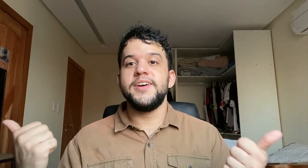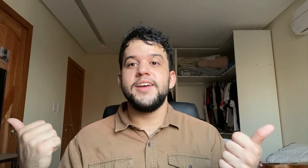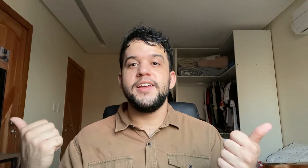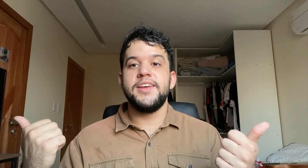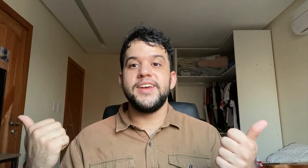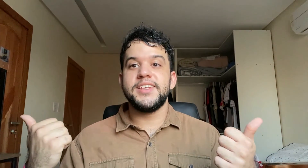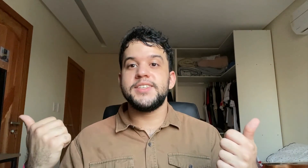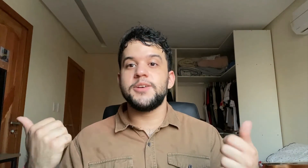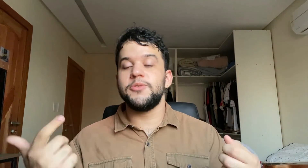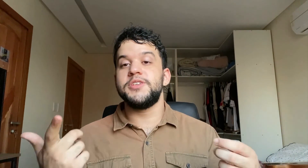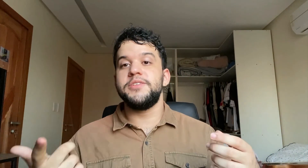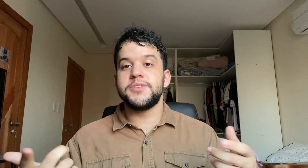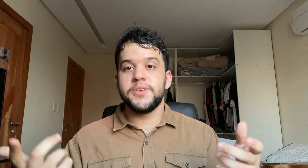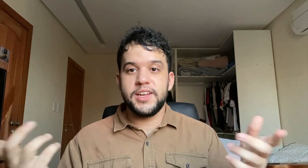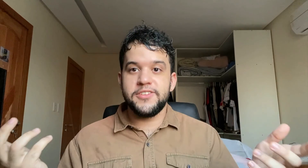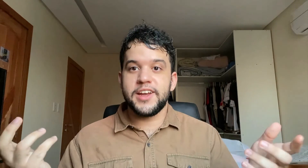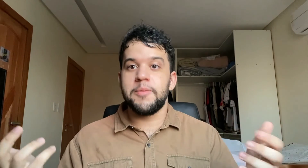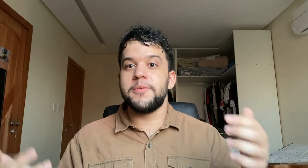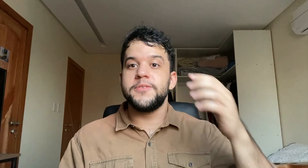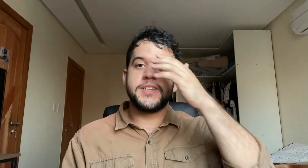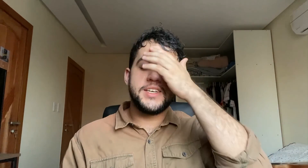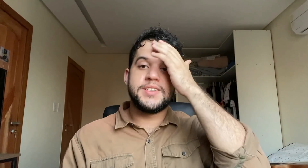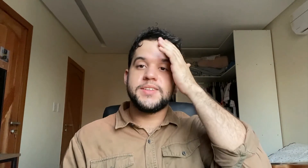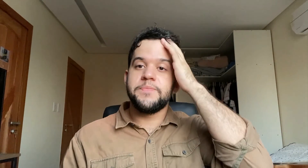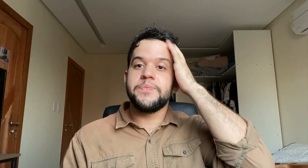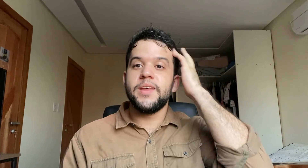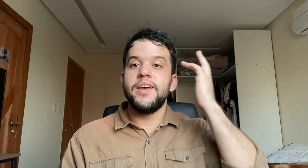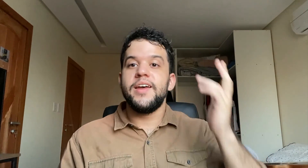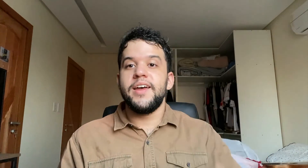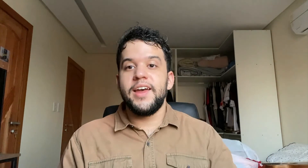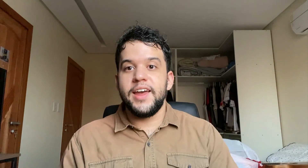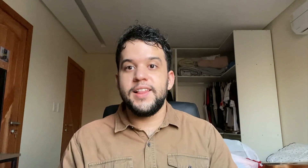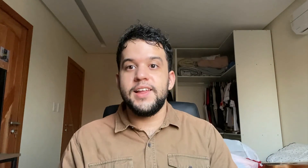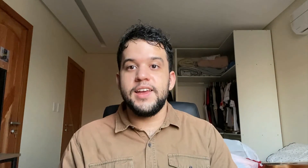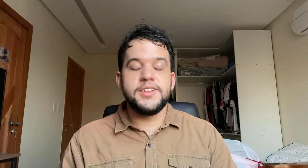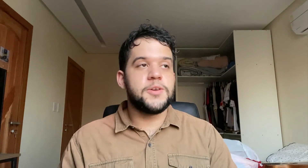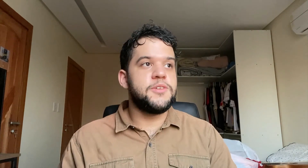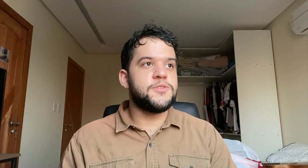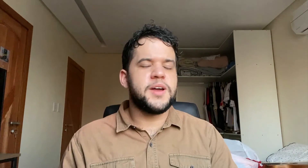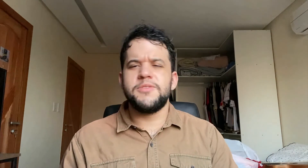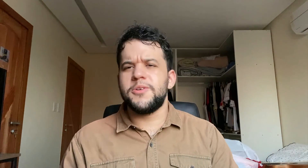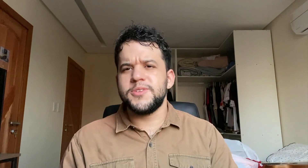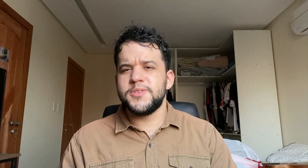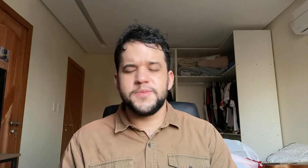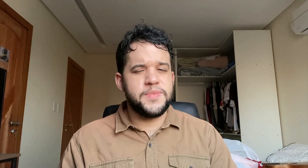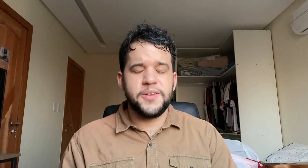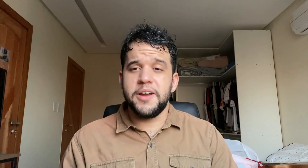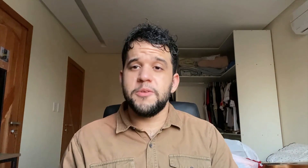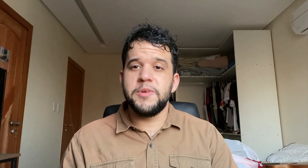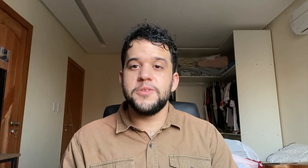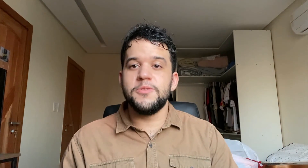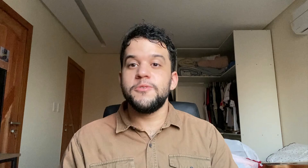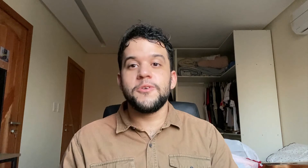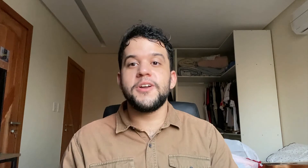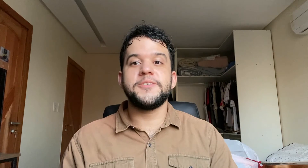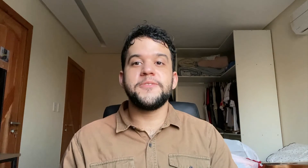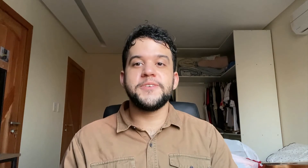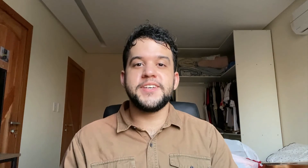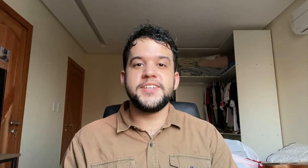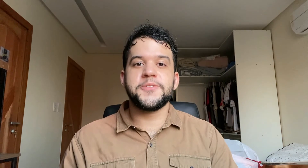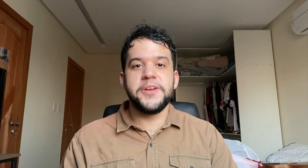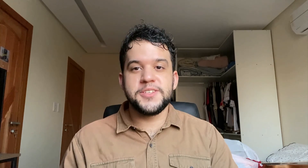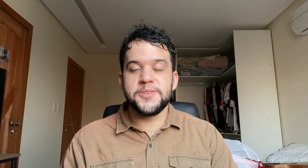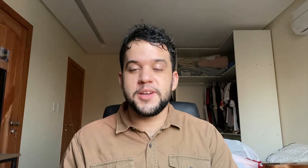trabalho. E esses são 2 livros que eu queria indicar para vocês lerem. São livros maravilhosos. E eu recomendo do fundo do coração